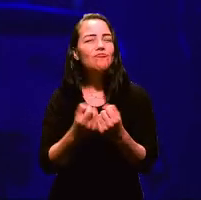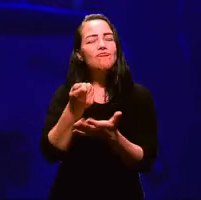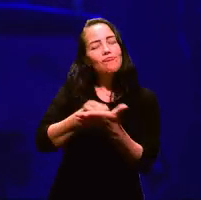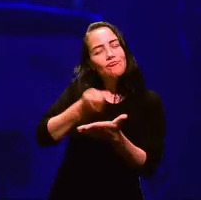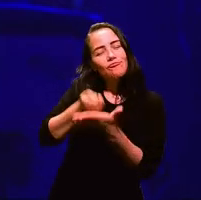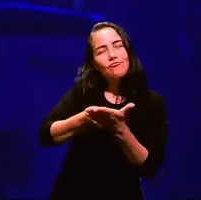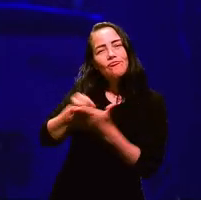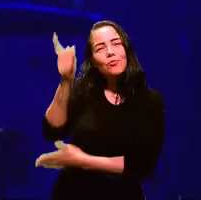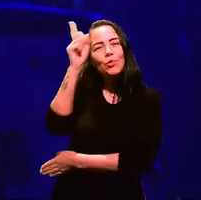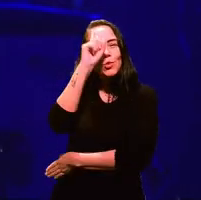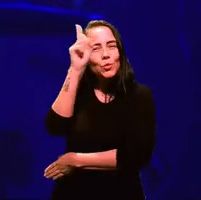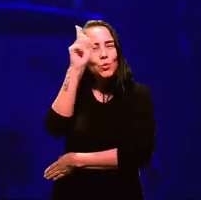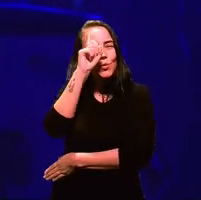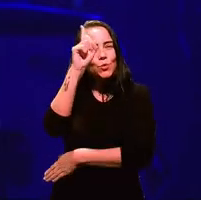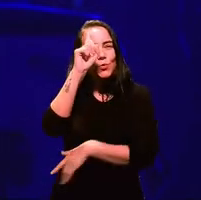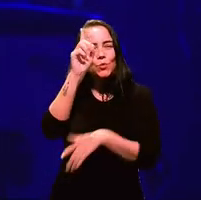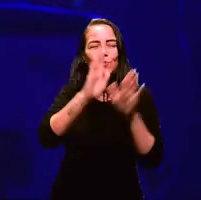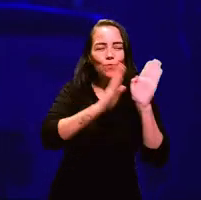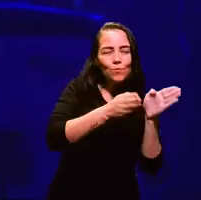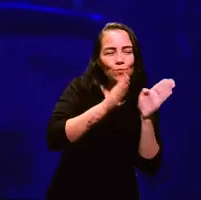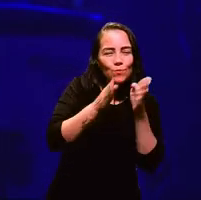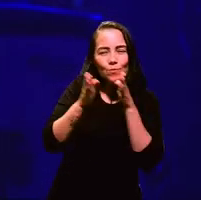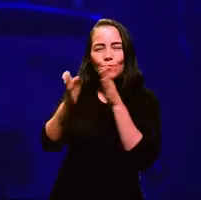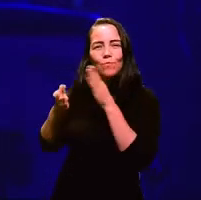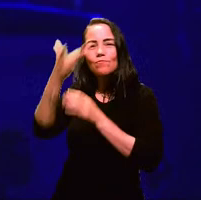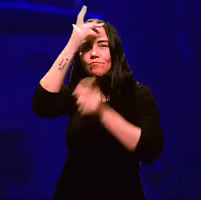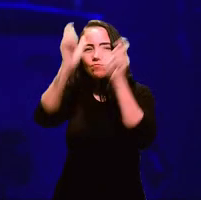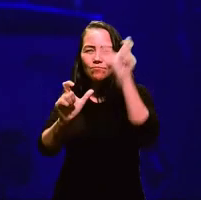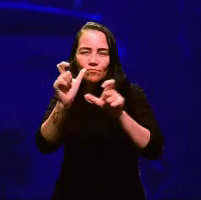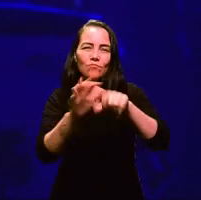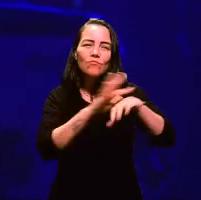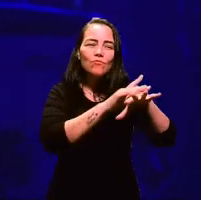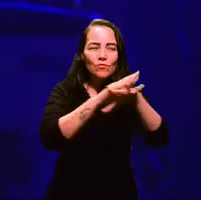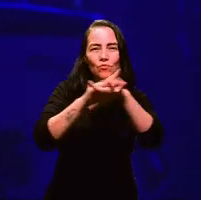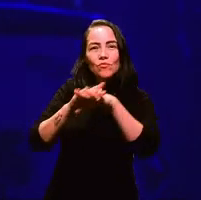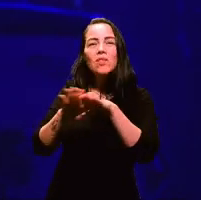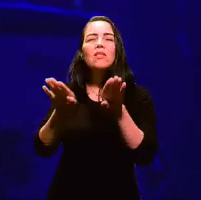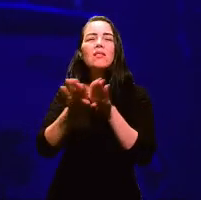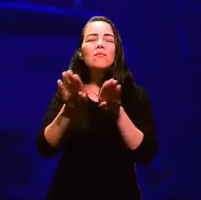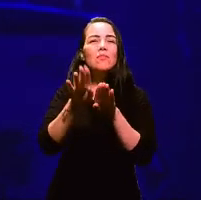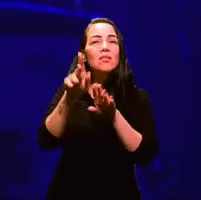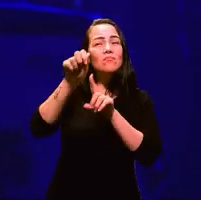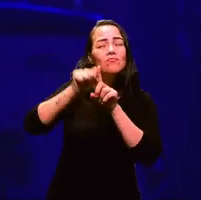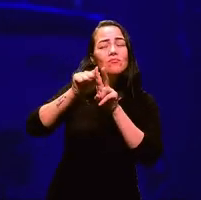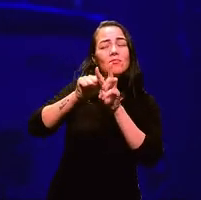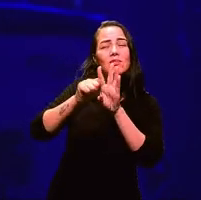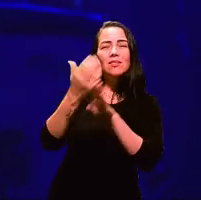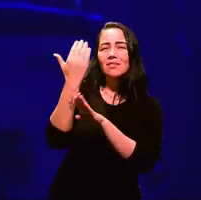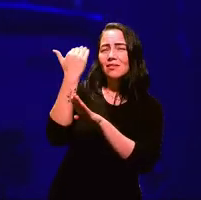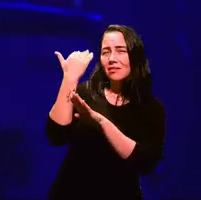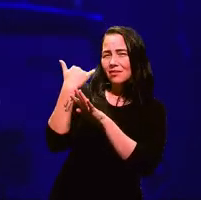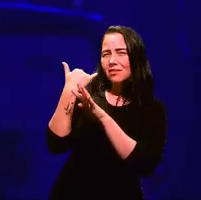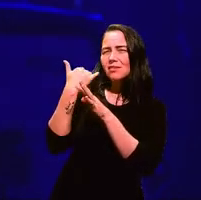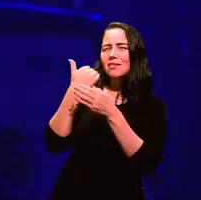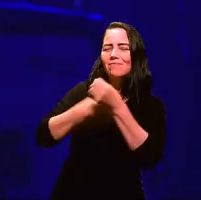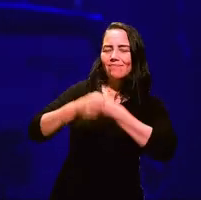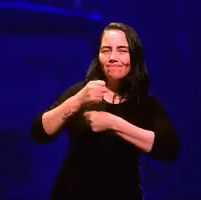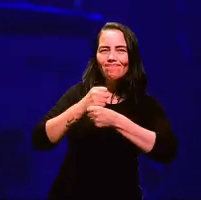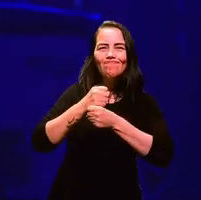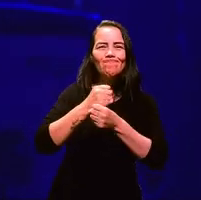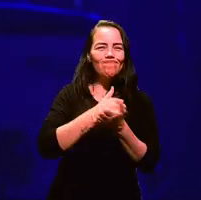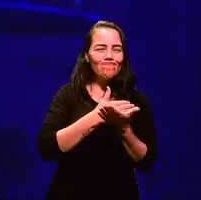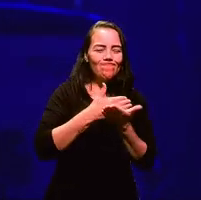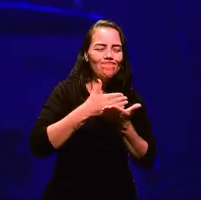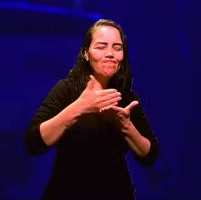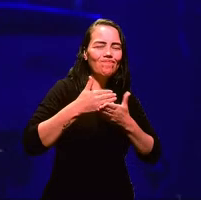que se dedicam diariamente aos pacientes e nesses últimos meses tiveram um desafio adicional